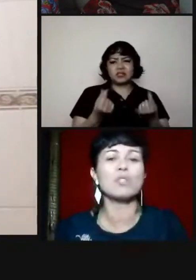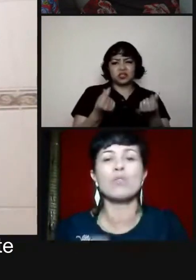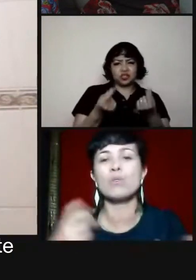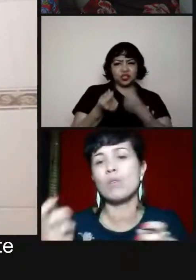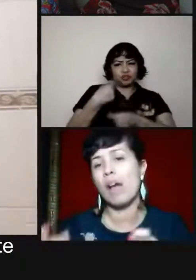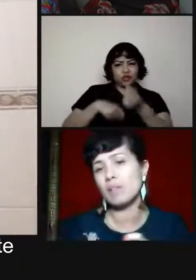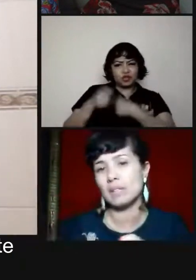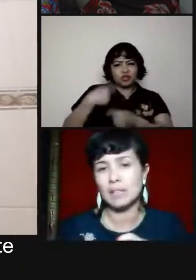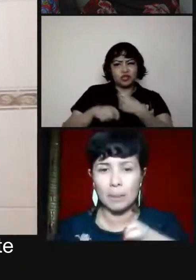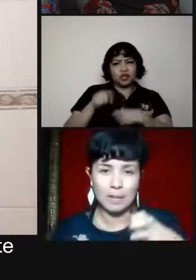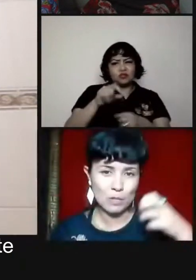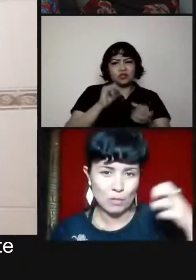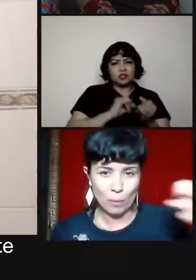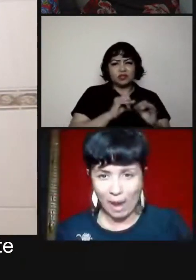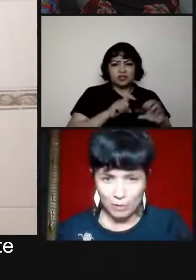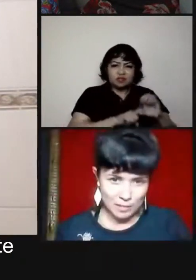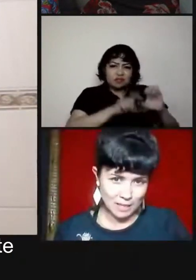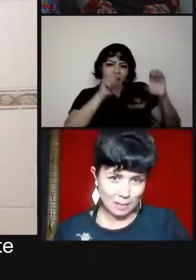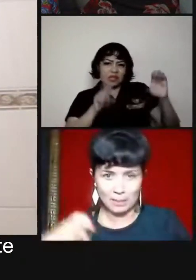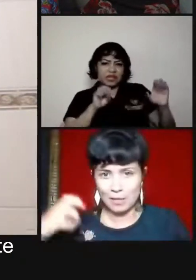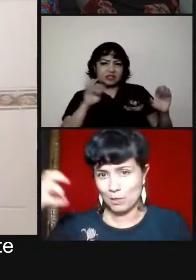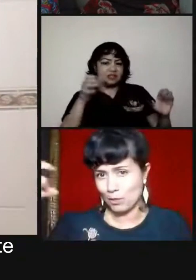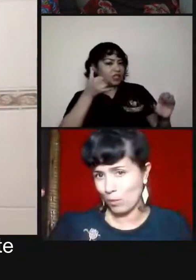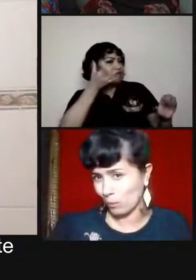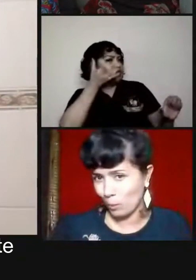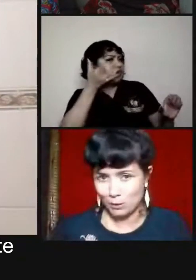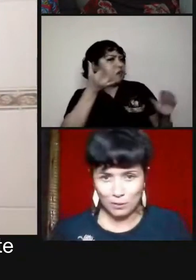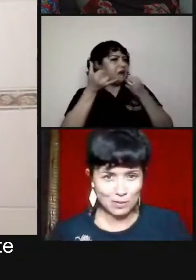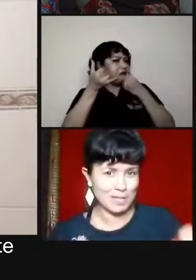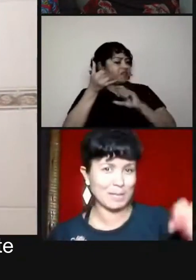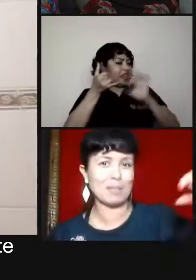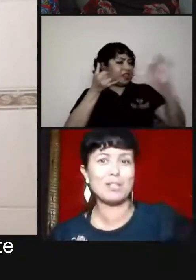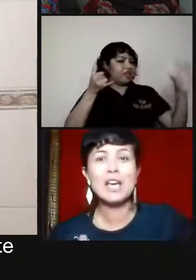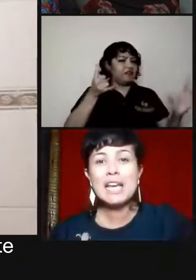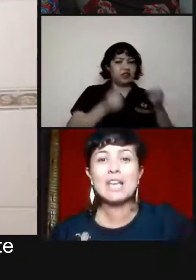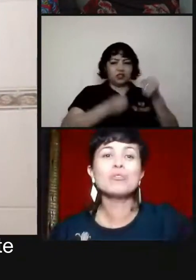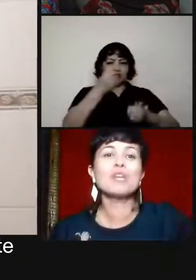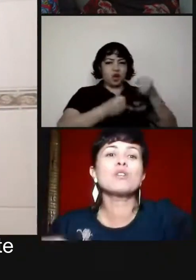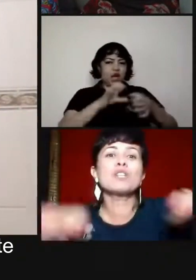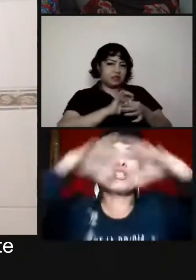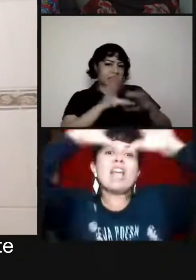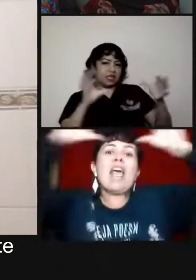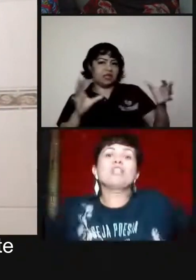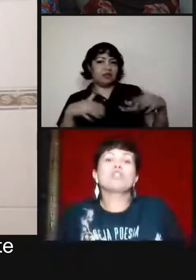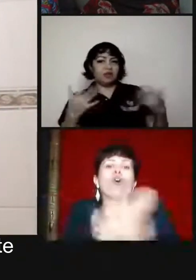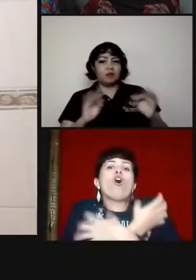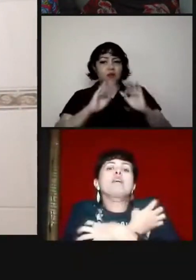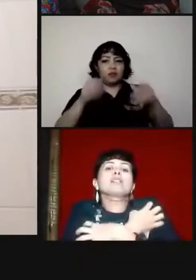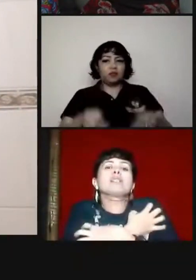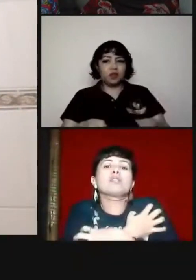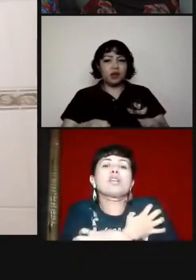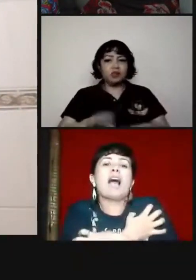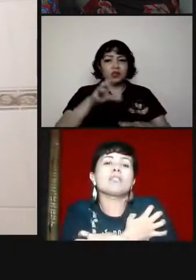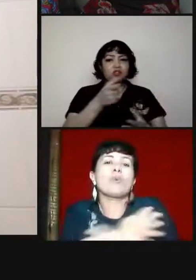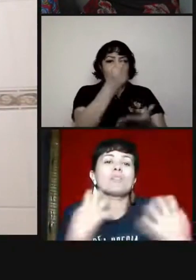independente se você tiver um celular, você vai ter independente se você tiver um carro, você vai ser independente se você tiver um computador, você vai ser independente. E, no final das contas, a gente se enche de